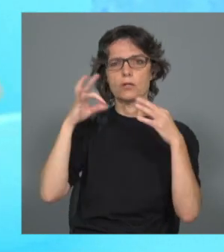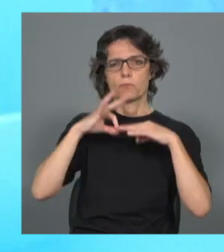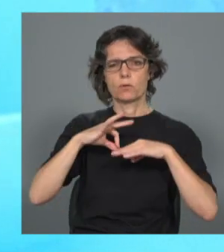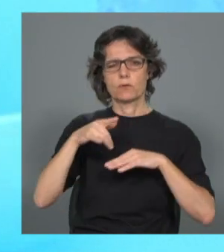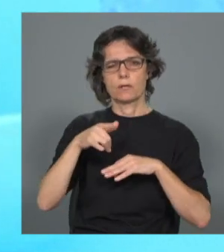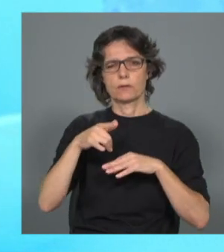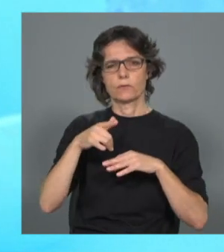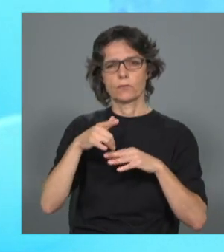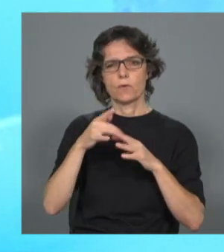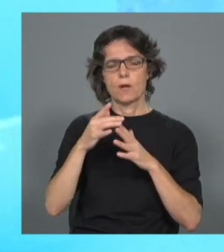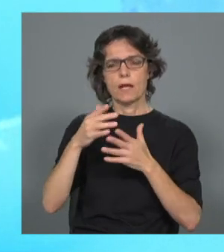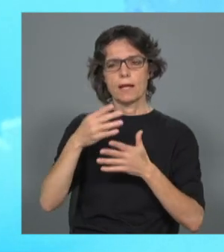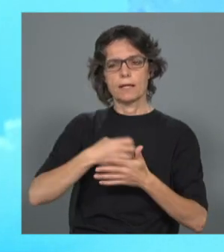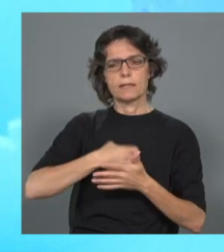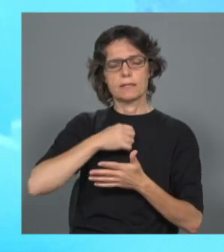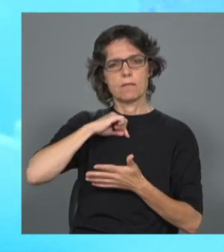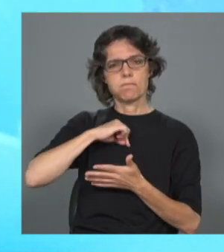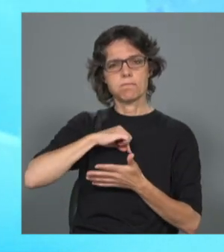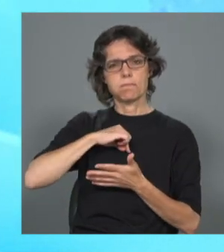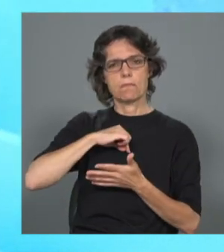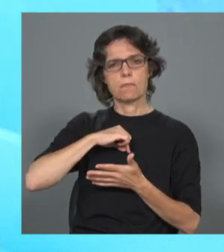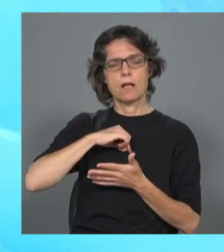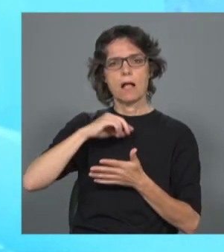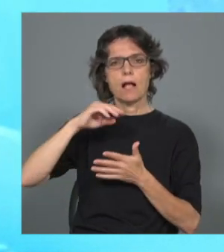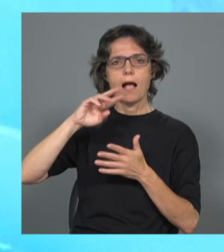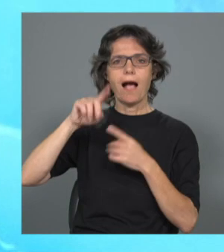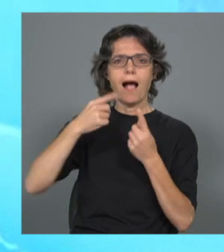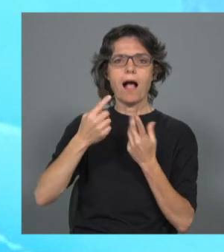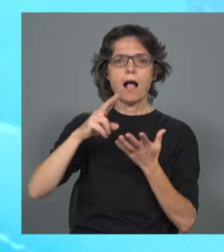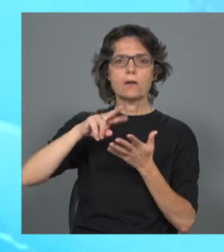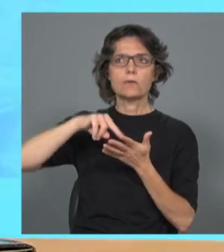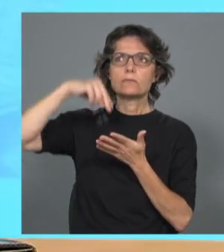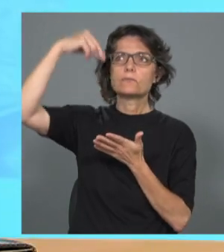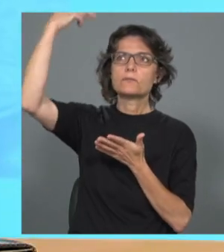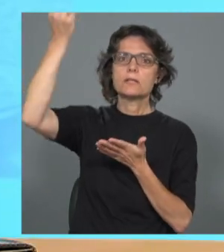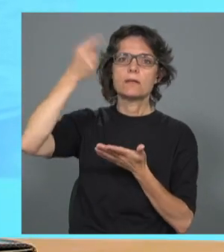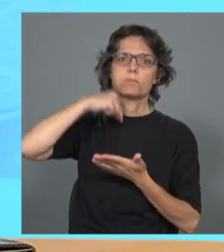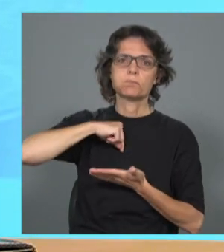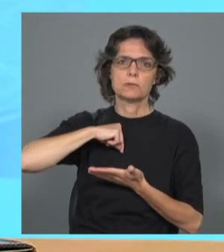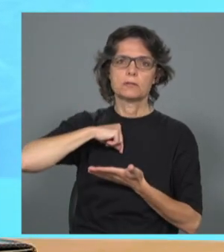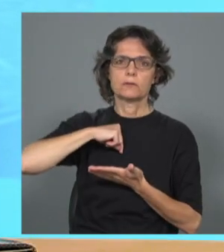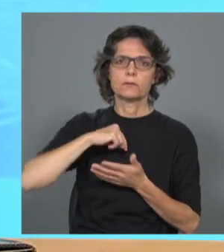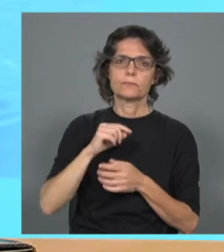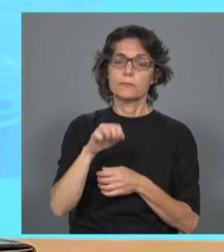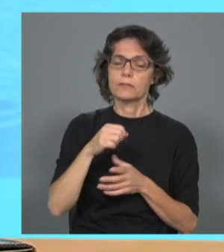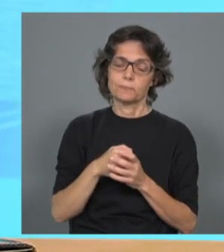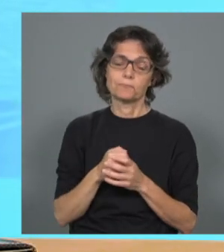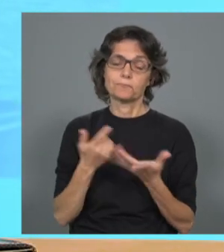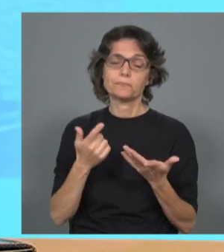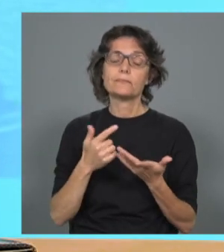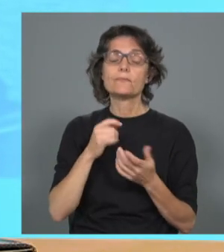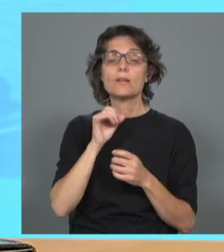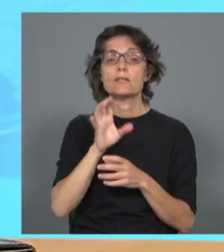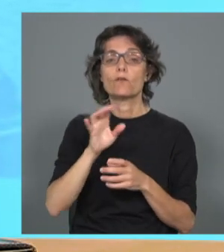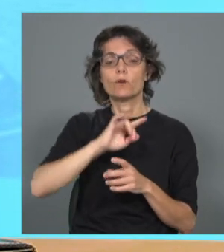dessa presença do transcendente na nossa vida, no nosso cotidiano? É esse dinamismo criador e recriador do ser e dos seres. Não é? Se